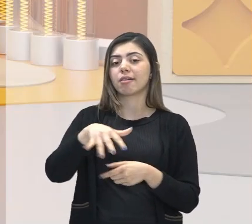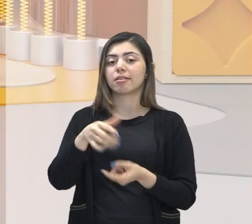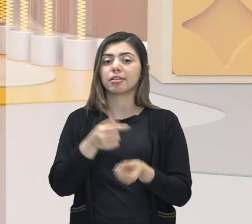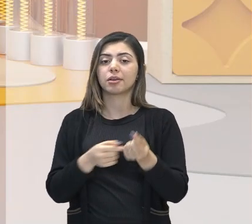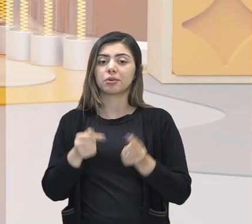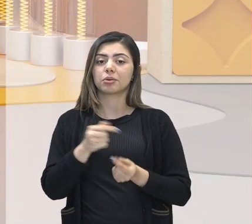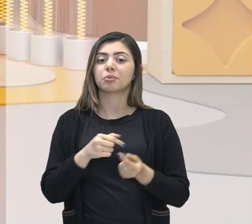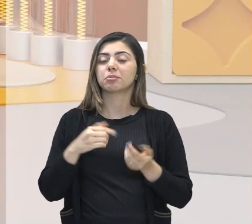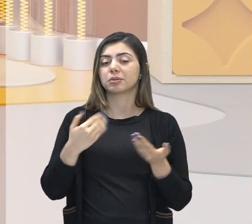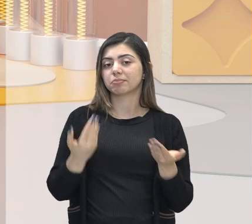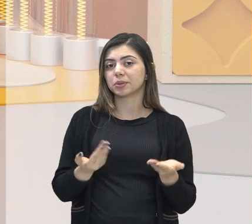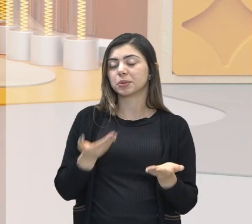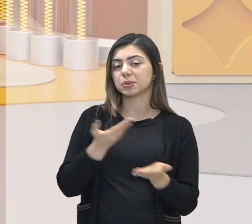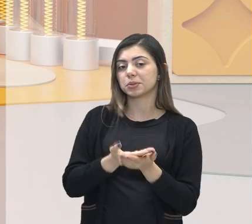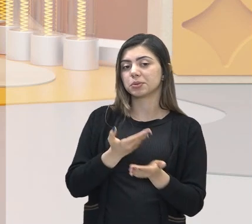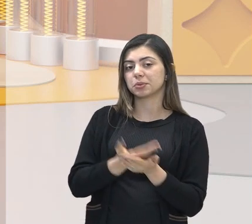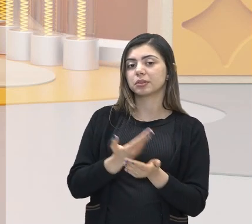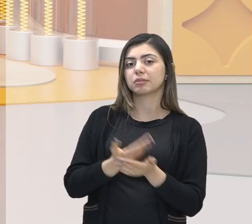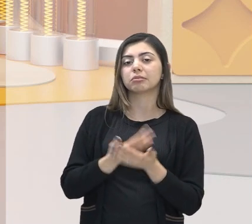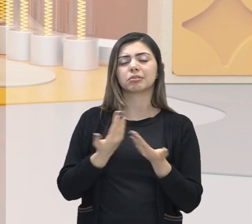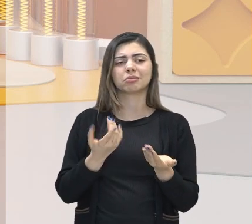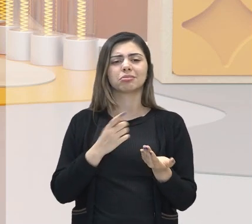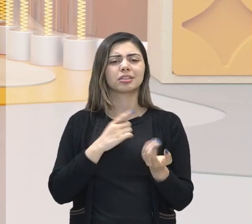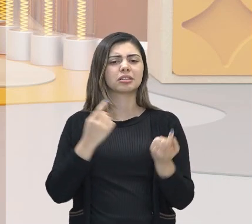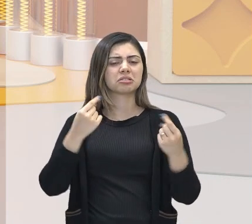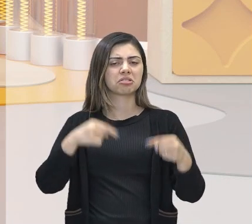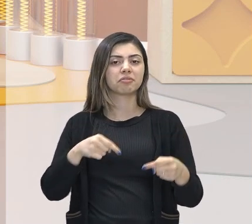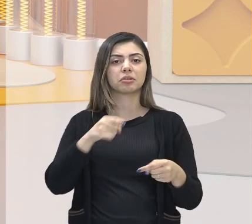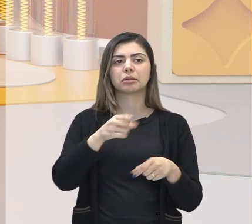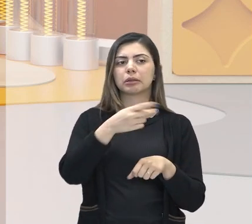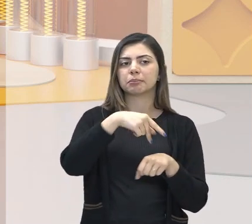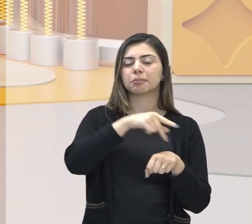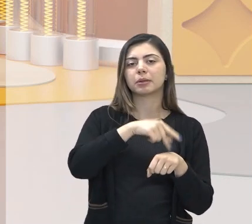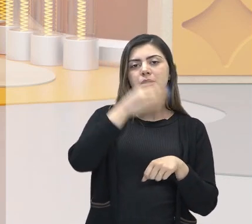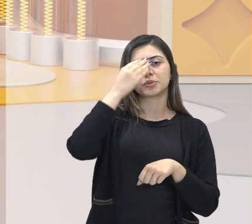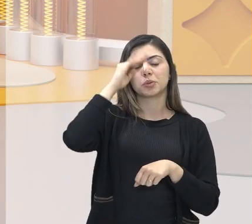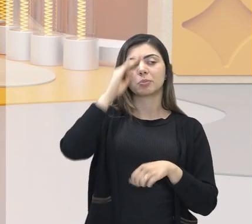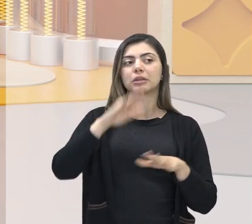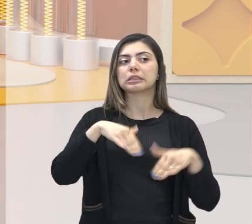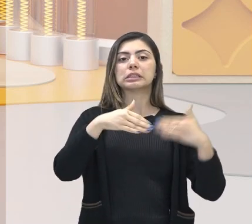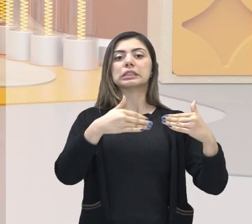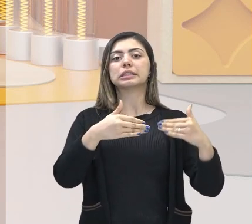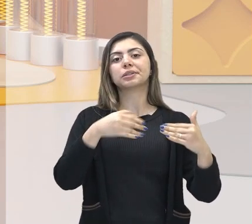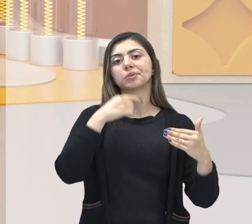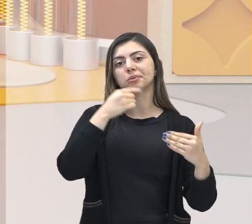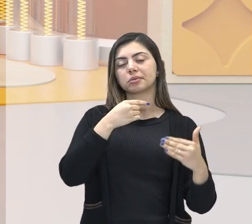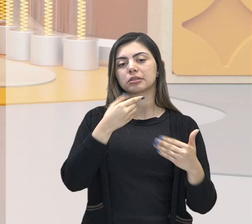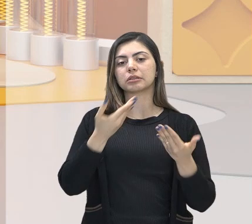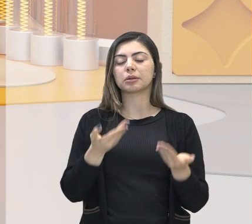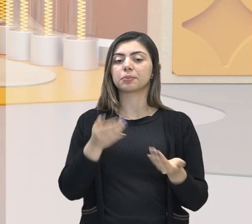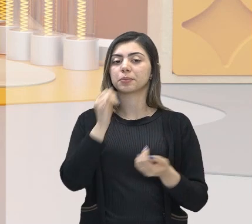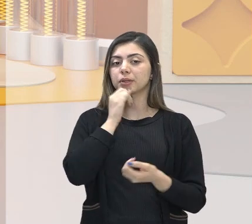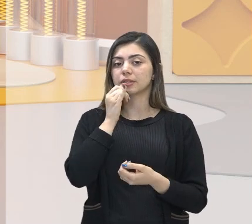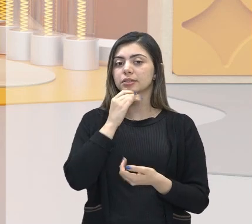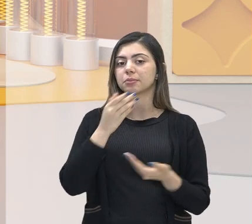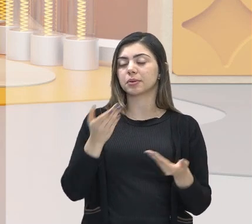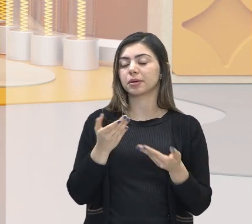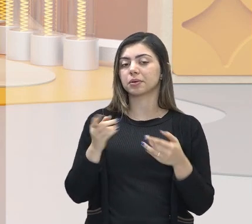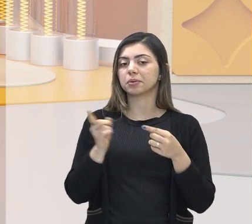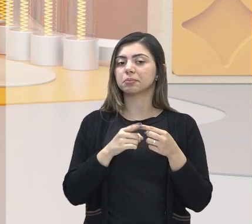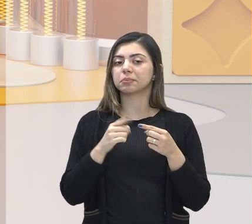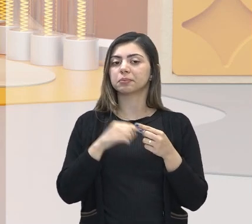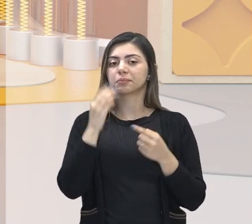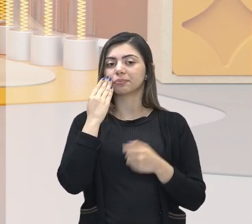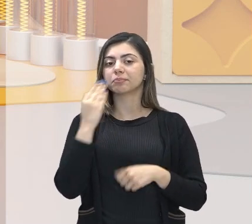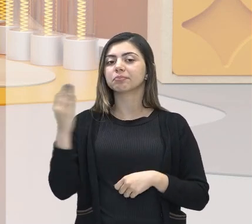agora aqui, né? São alguns desafios para a própria economia cubana se desenvolver ainda mais, né? A gente tem, por exemplo, esse primeiro fator, que são